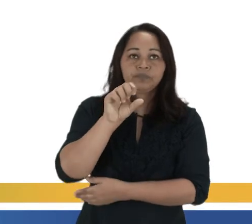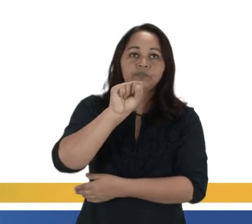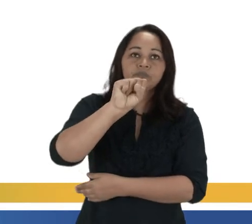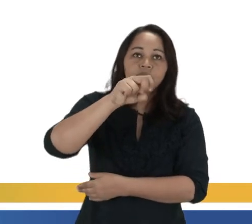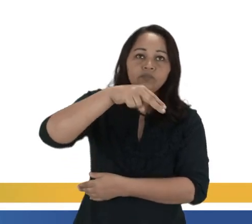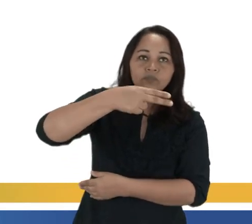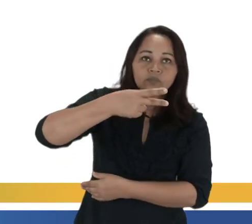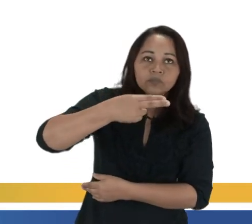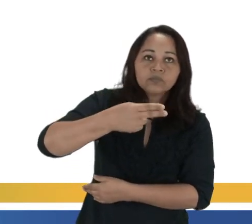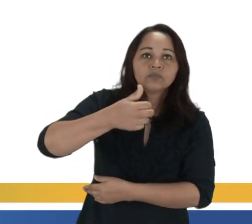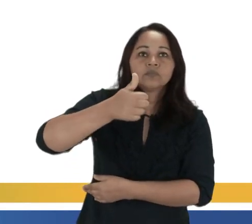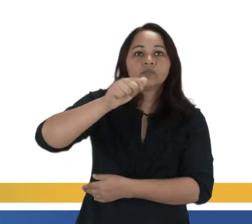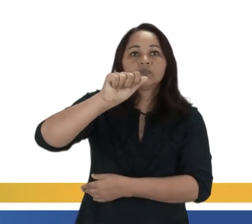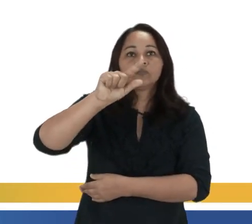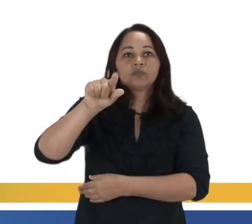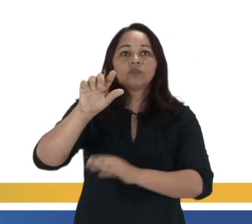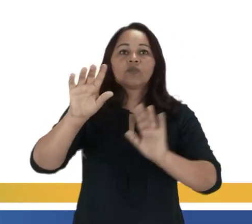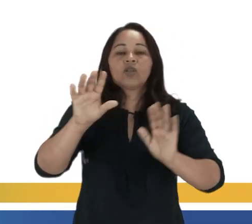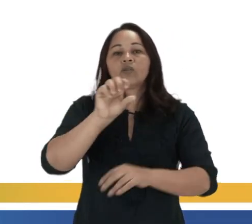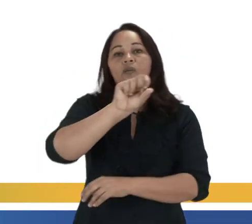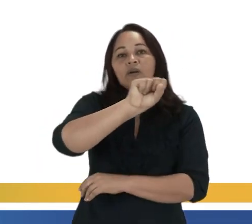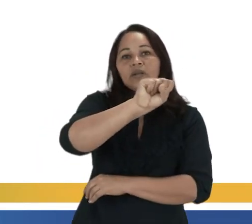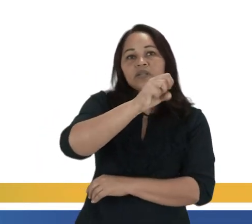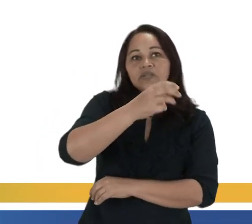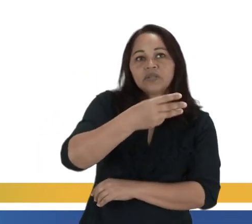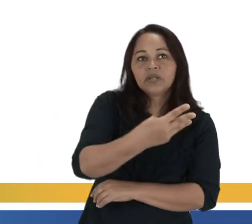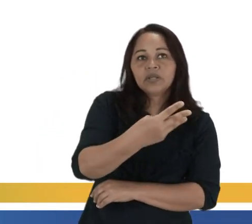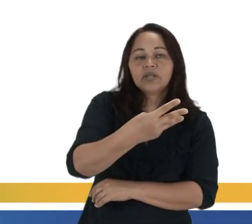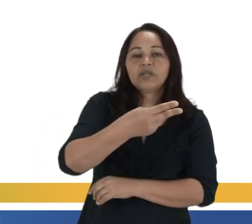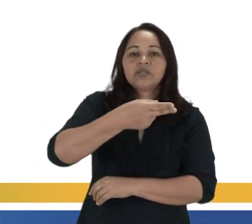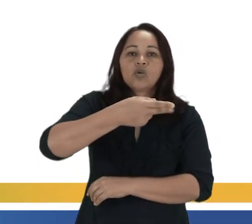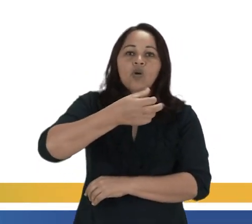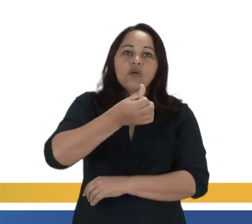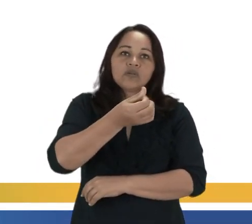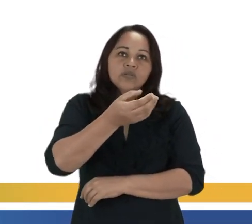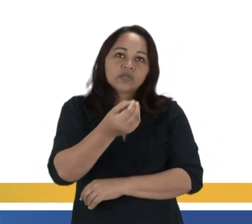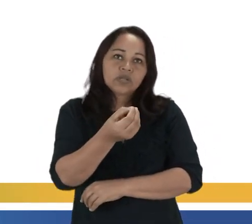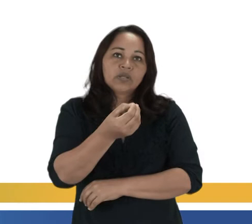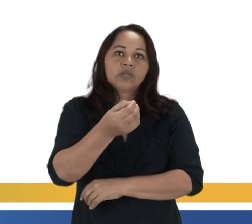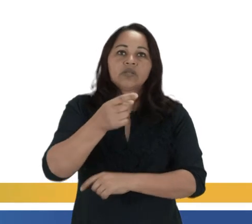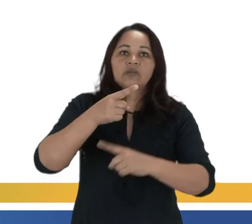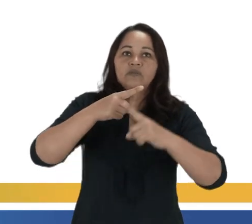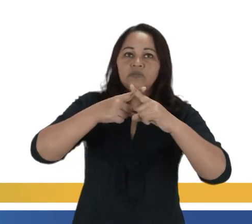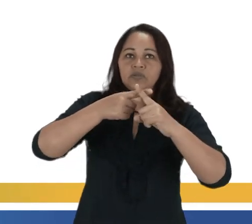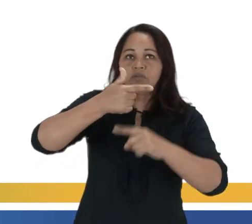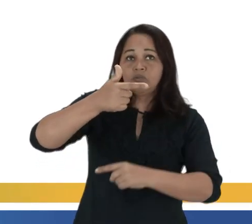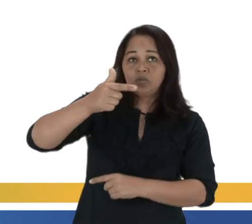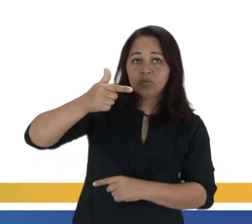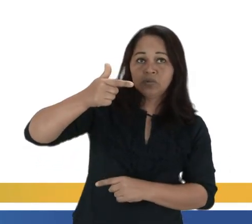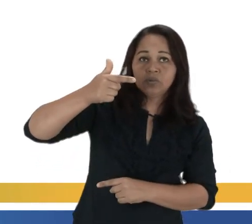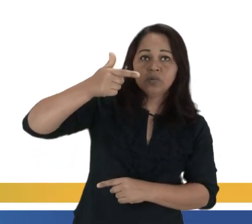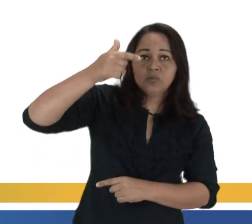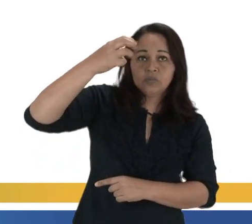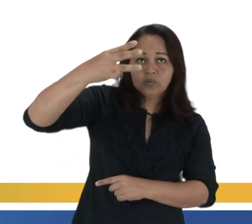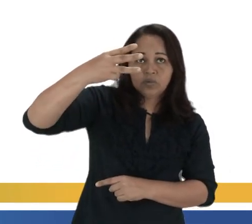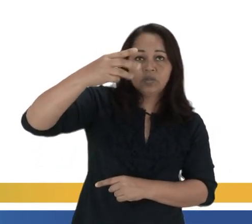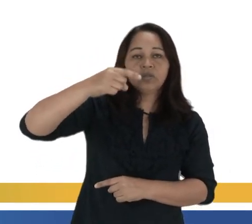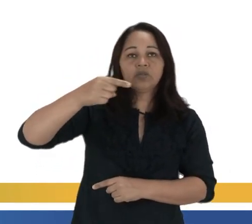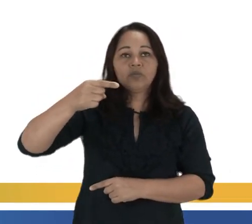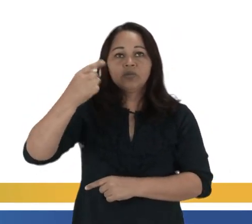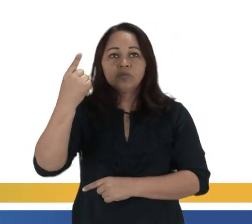Primeiro termo, vezes que é 60, igual a 2 elevado a 3 menos 1, dividido por 2 menos 1. Resolvo o primeiro que